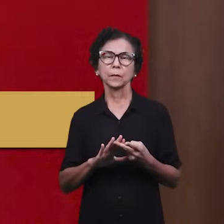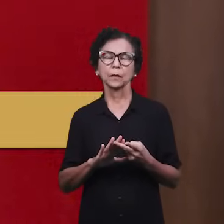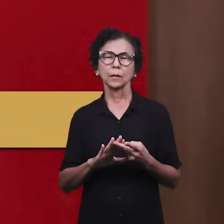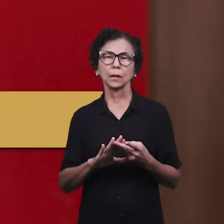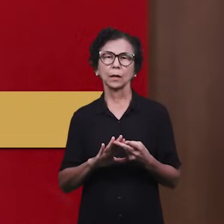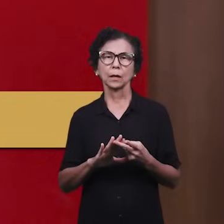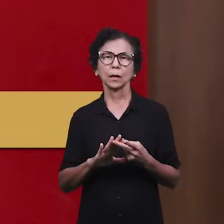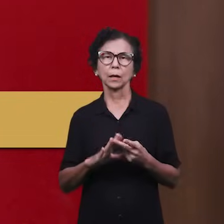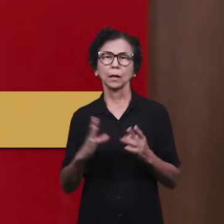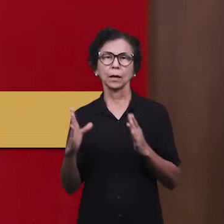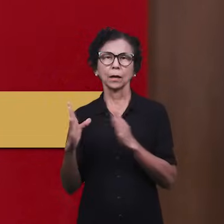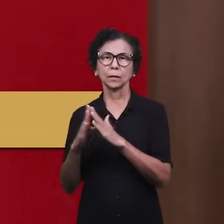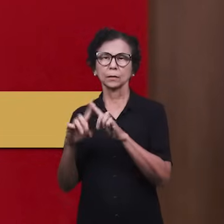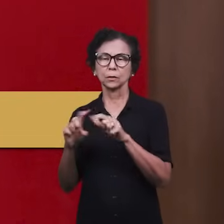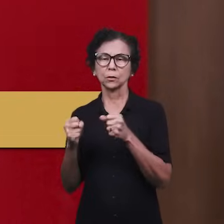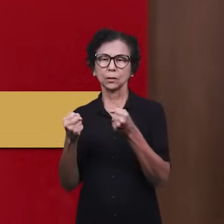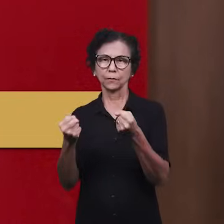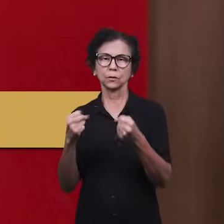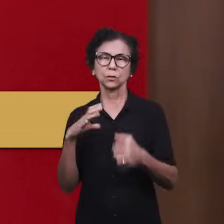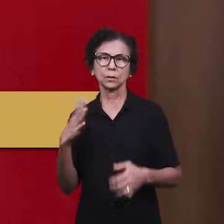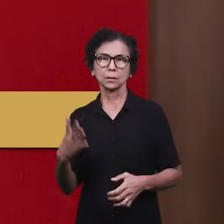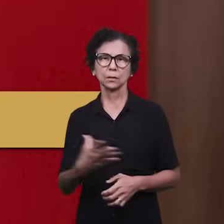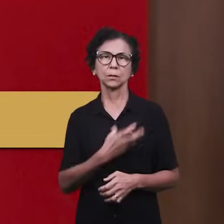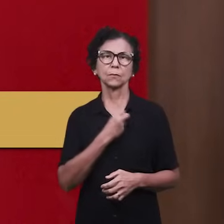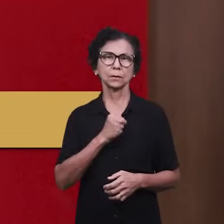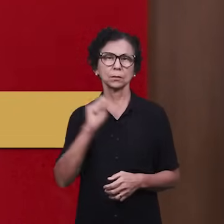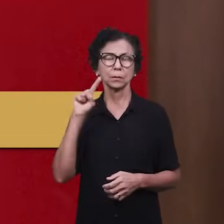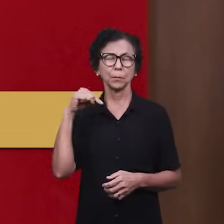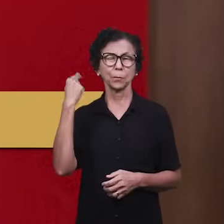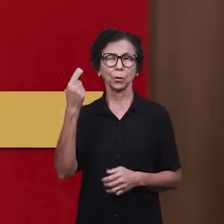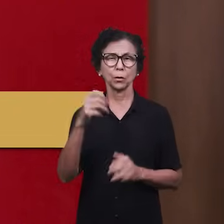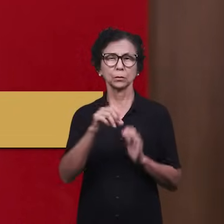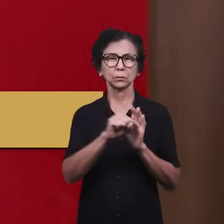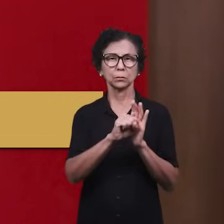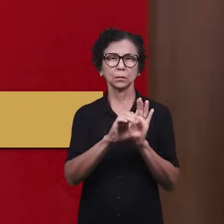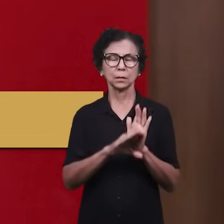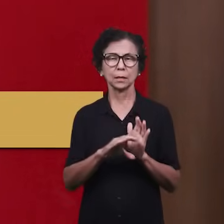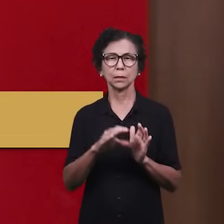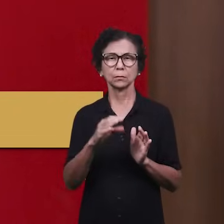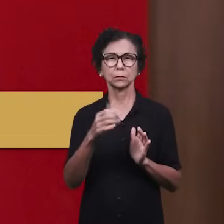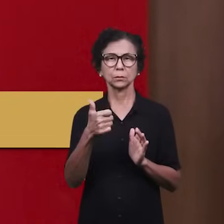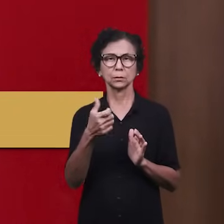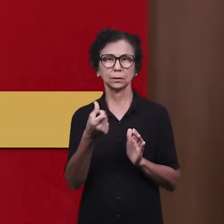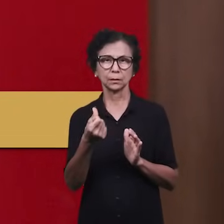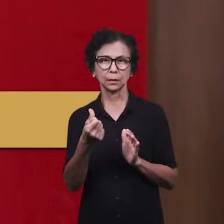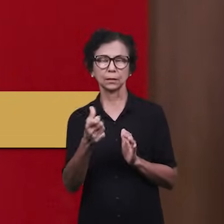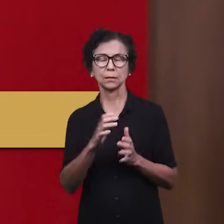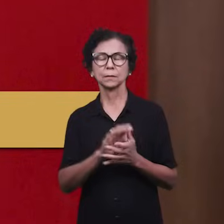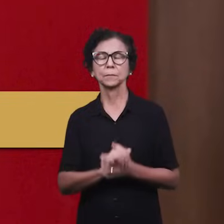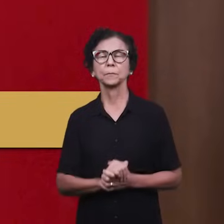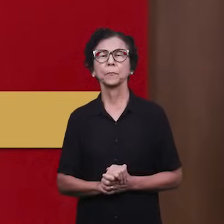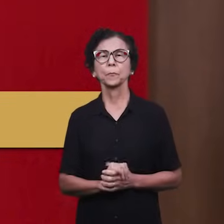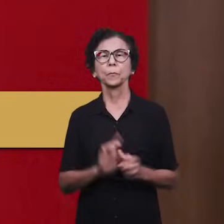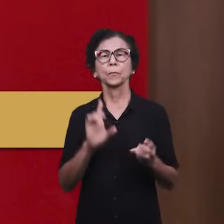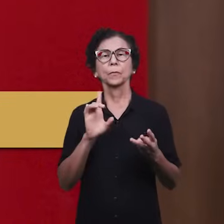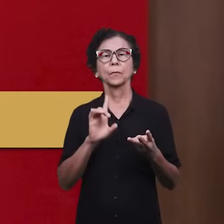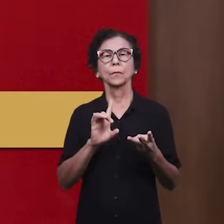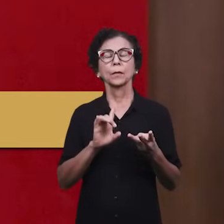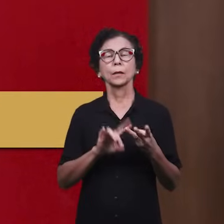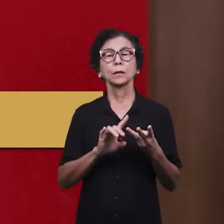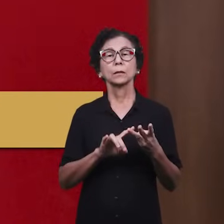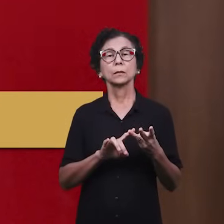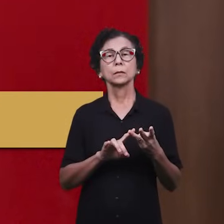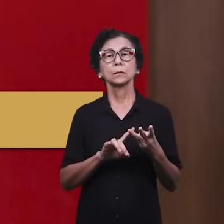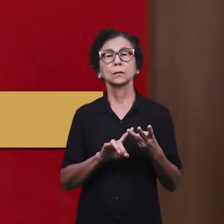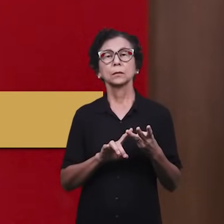vai refletir lá no século XVI com Tetzel, que nós vamos ver isso depois ali, a venda de indulgências.